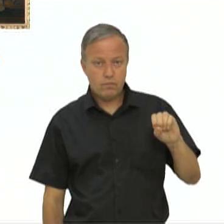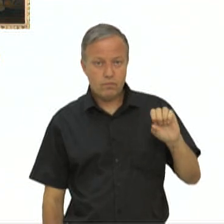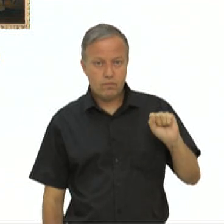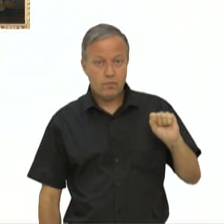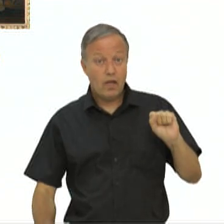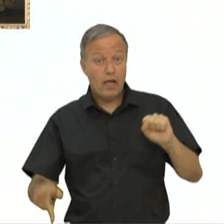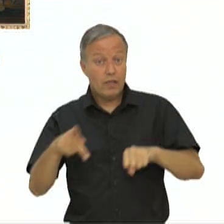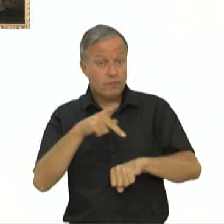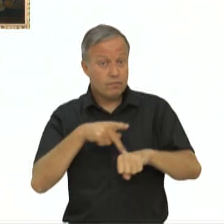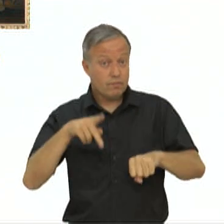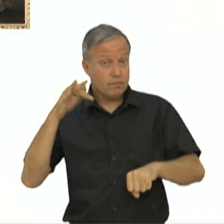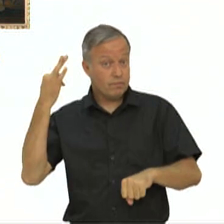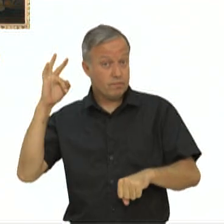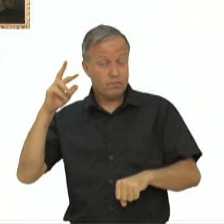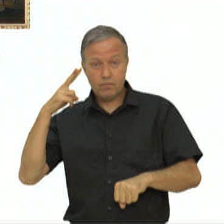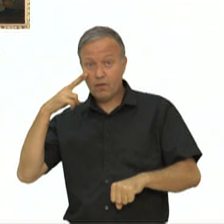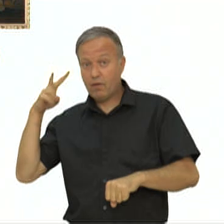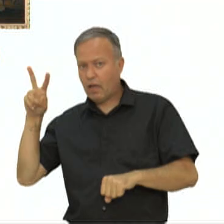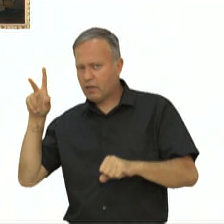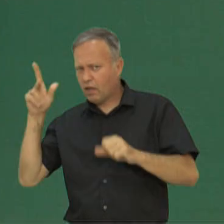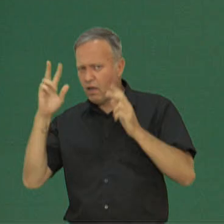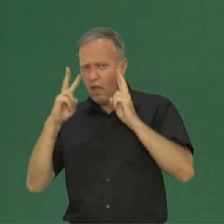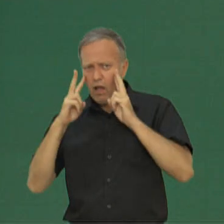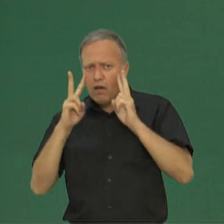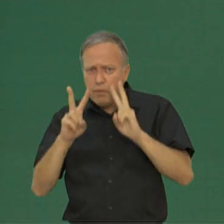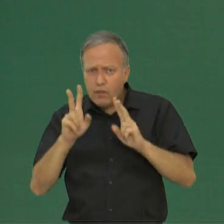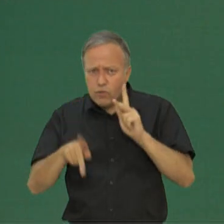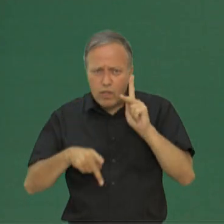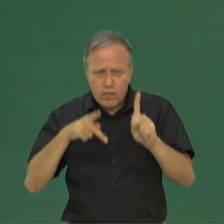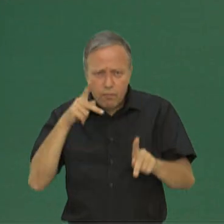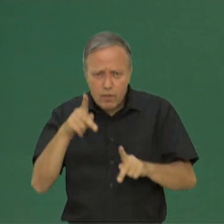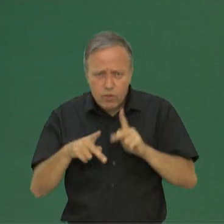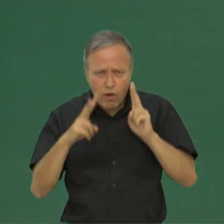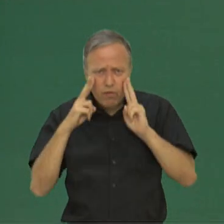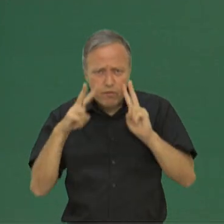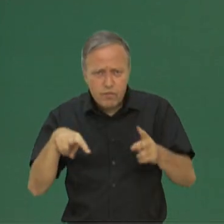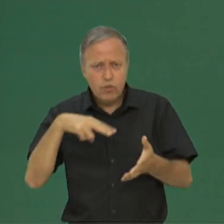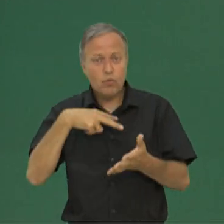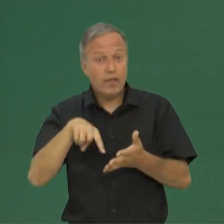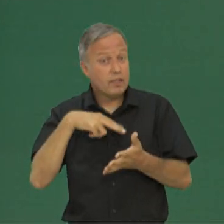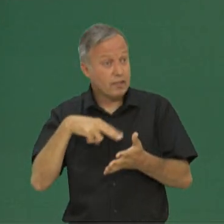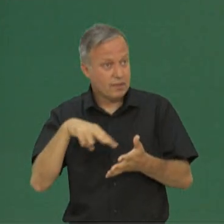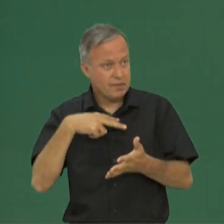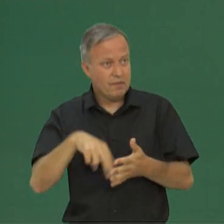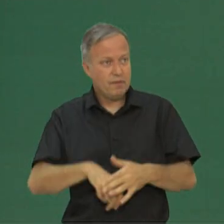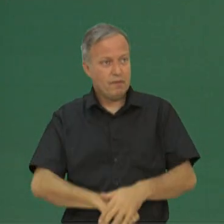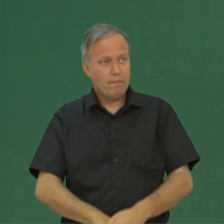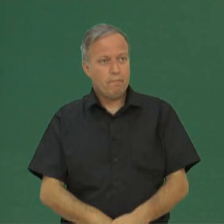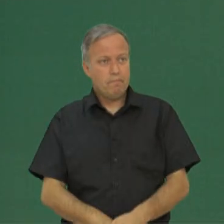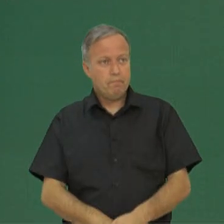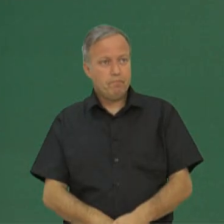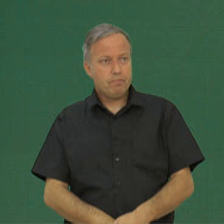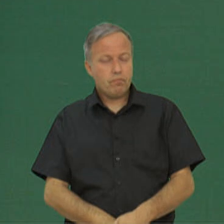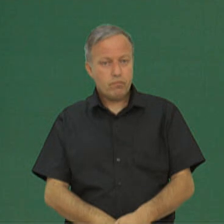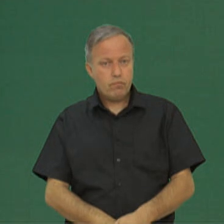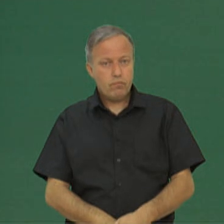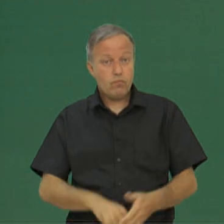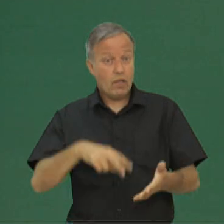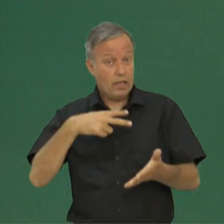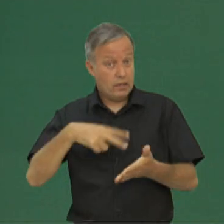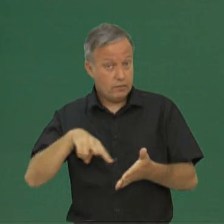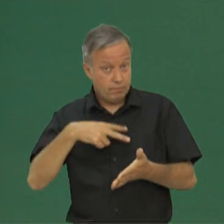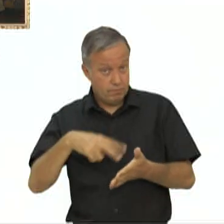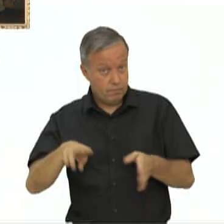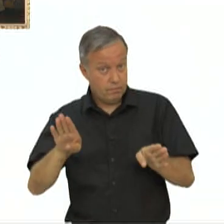as pessoas observarem. Interessante? Bem interessante, né? E aqui, ó, a dança ainda tinha